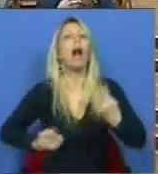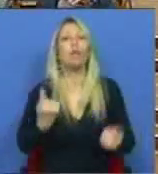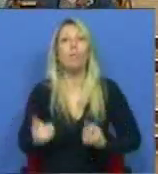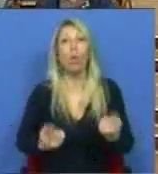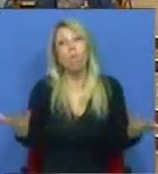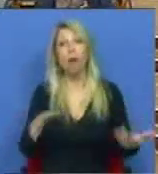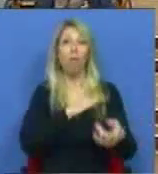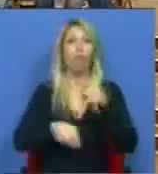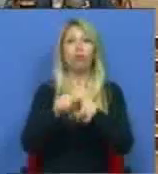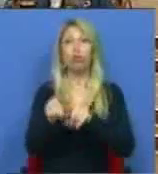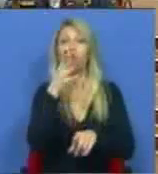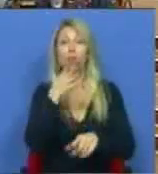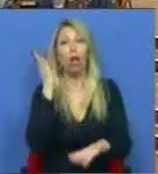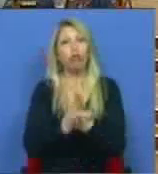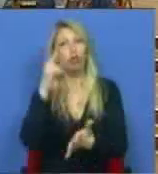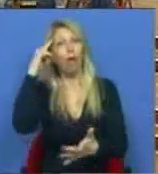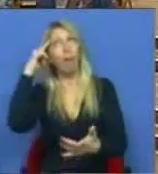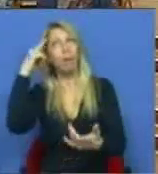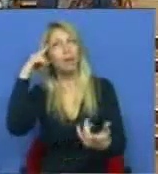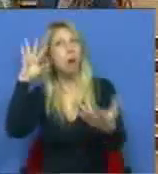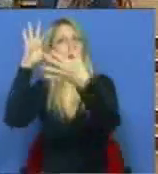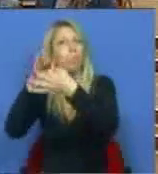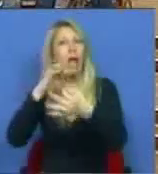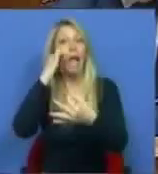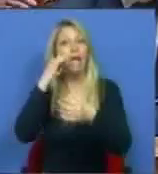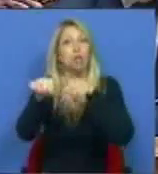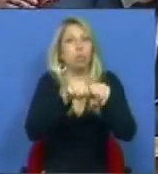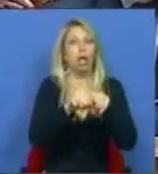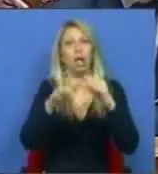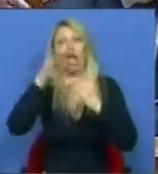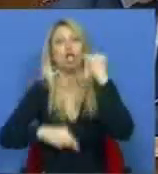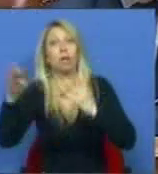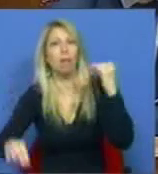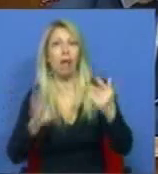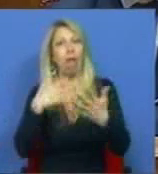afinal de contas, só tem a sua cabeça na crise política, na instabilidade e no bota abaixo, que é a sua especialidade.